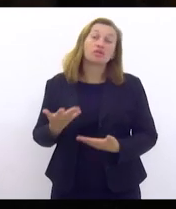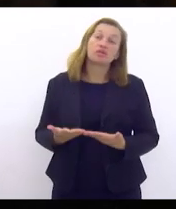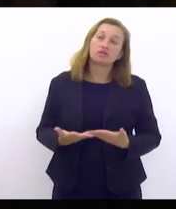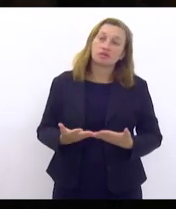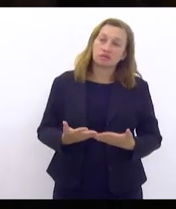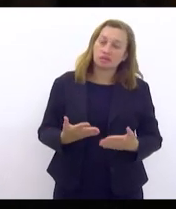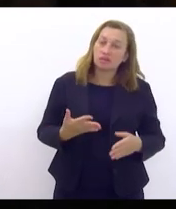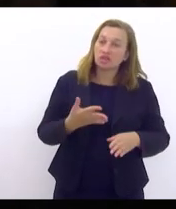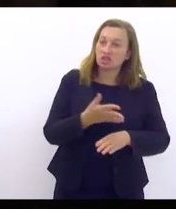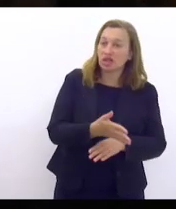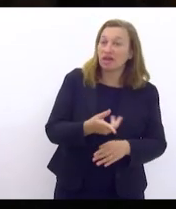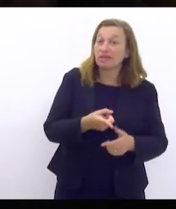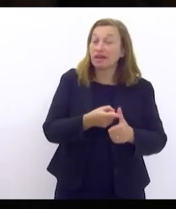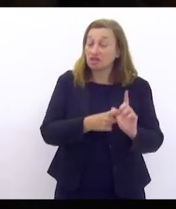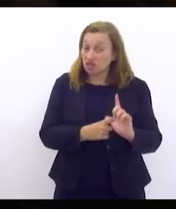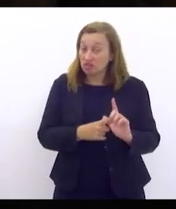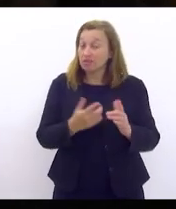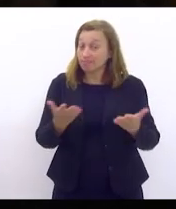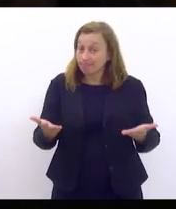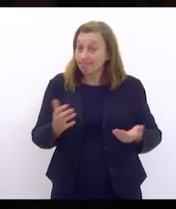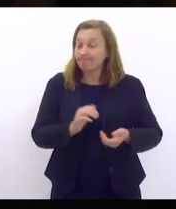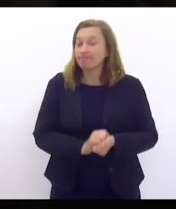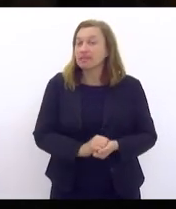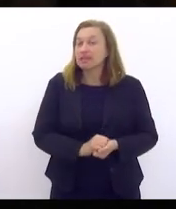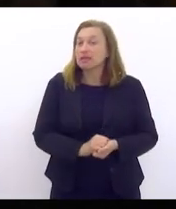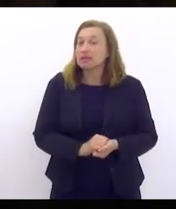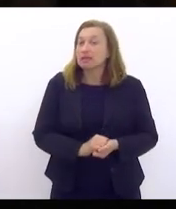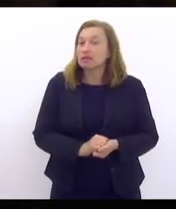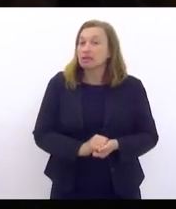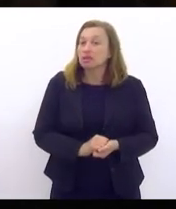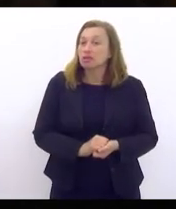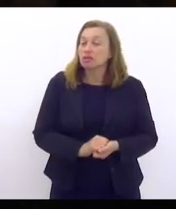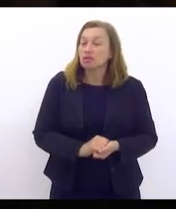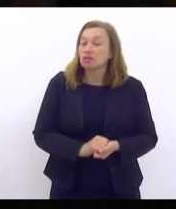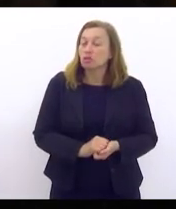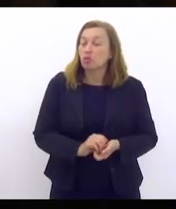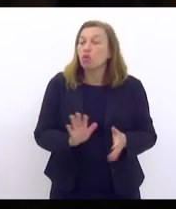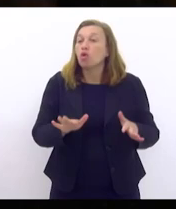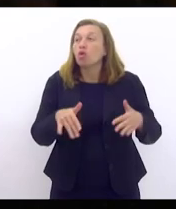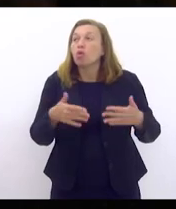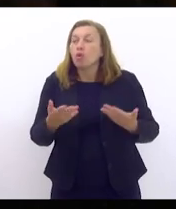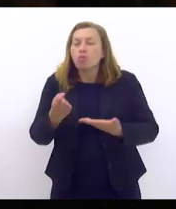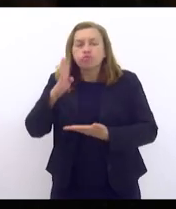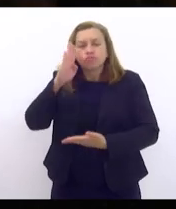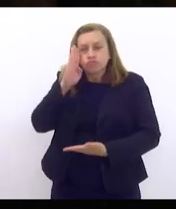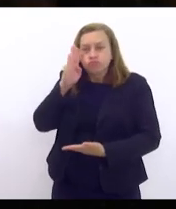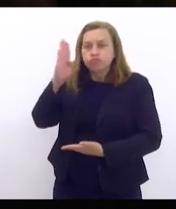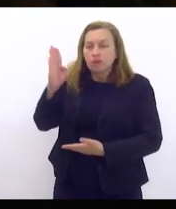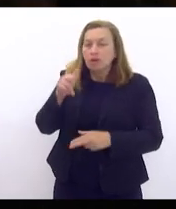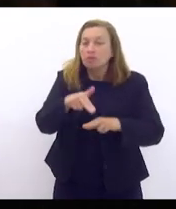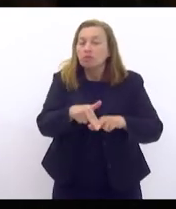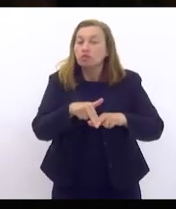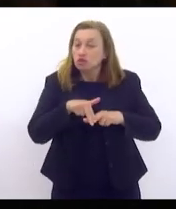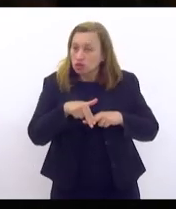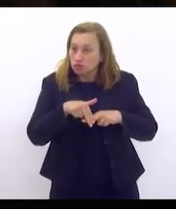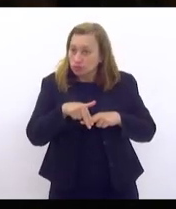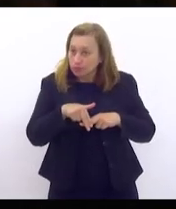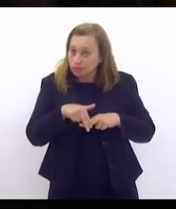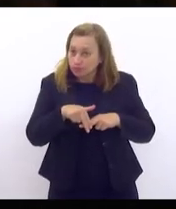na dívida ativa e quais seriam os principais motivos